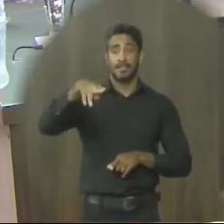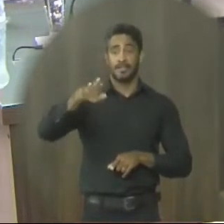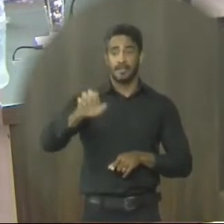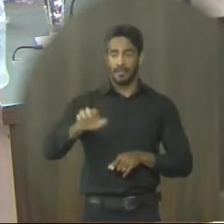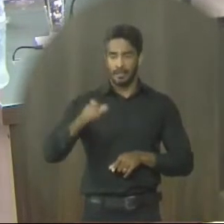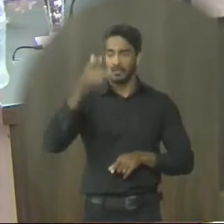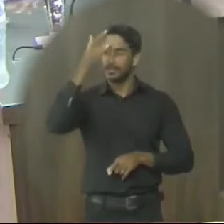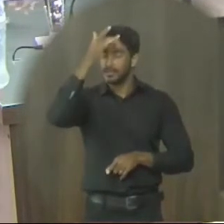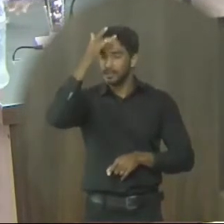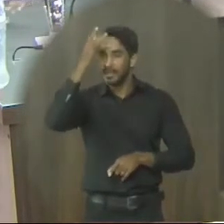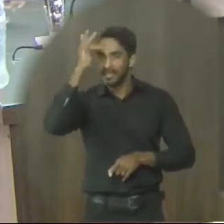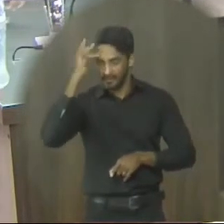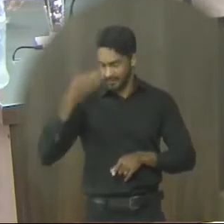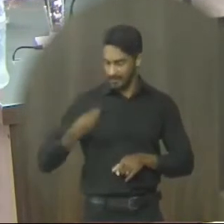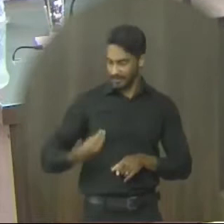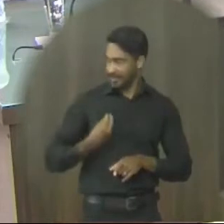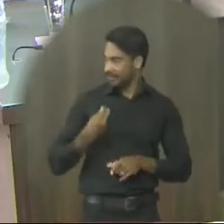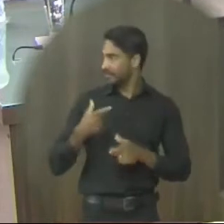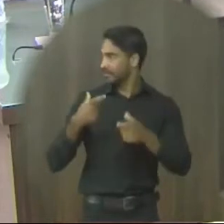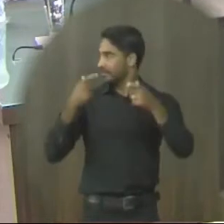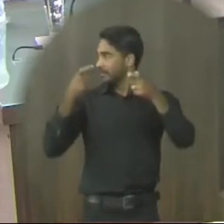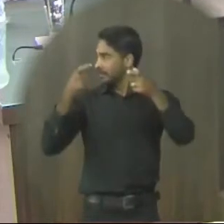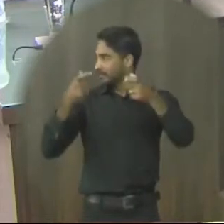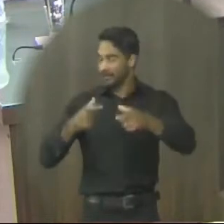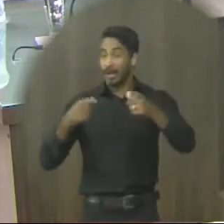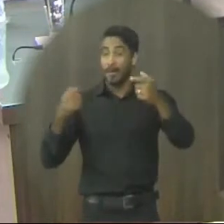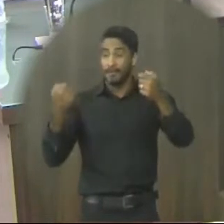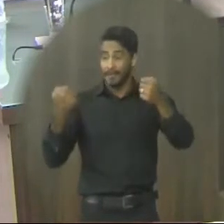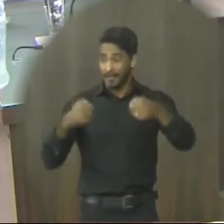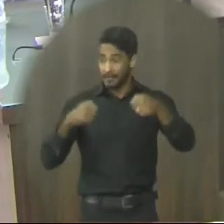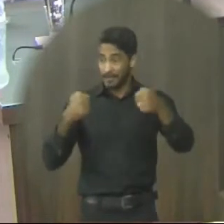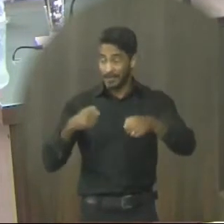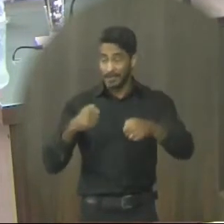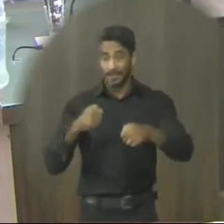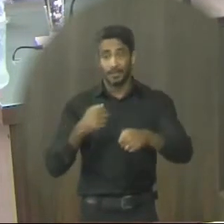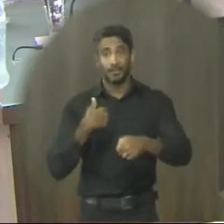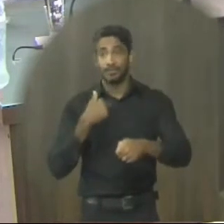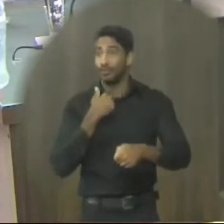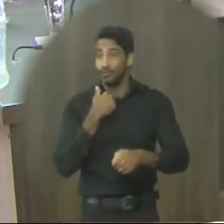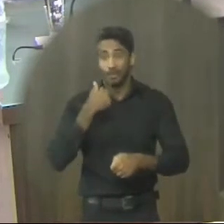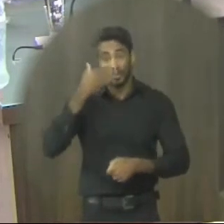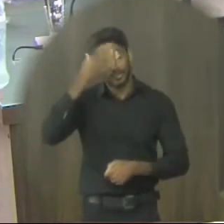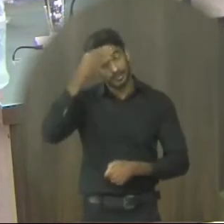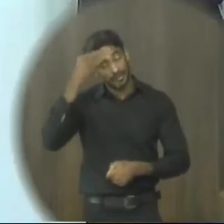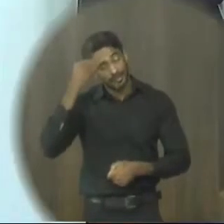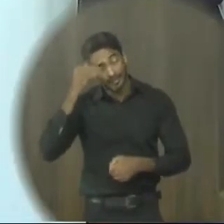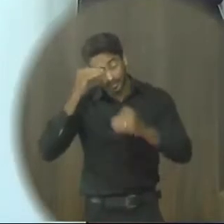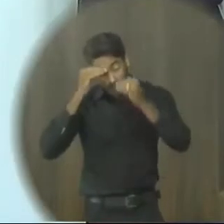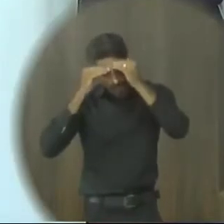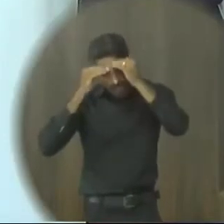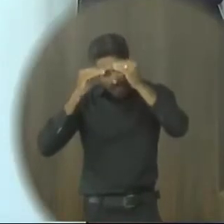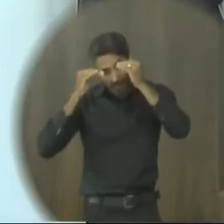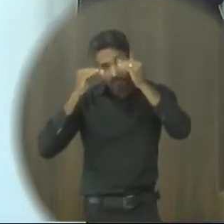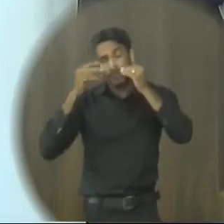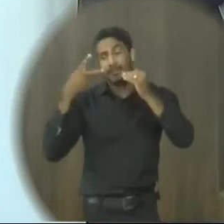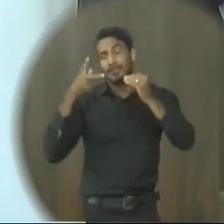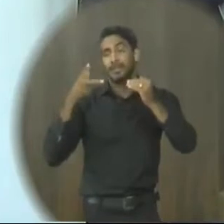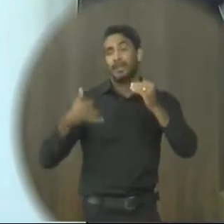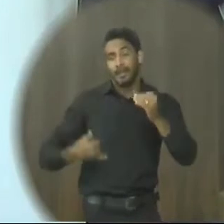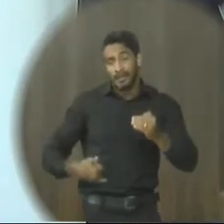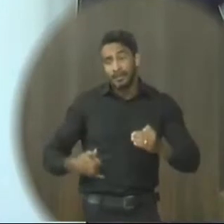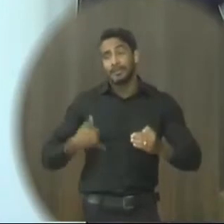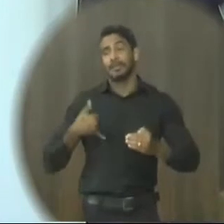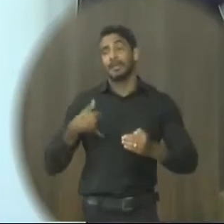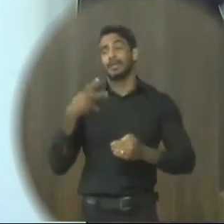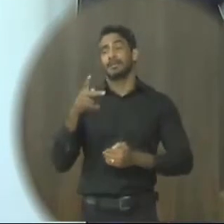o povo que ali está e está precisando, a gente não pode esquecer da dignidade da pessoa humana. Então,